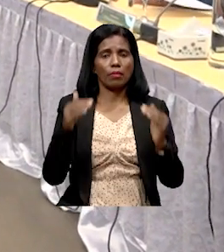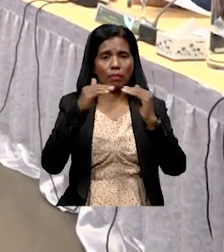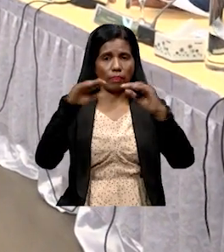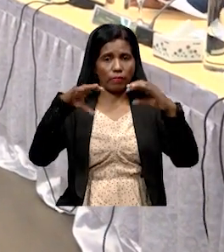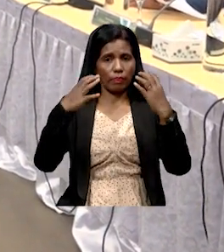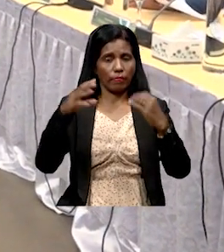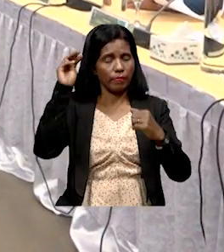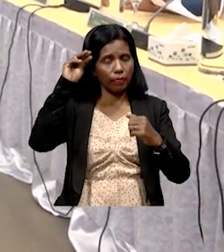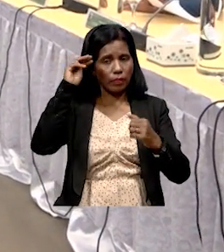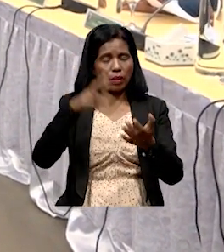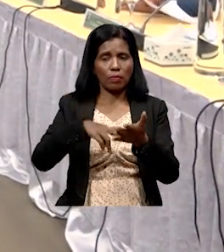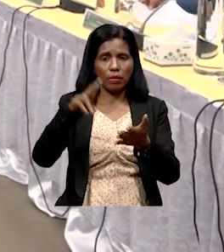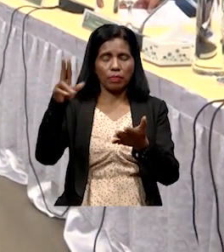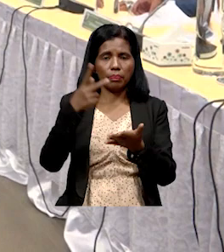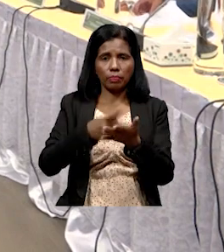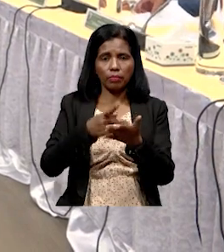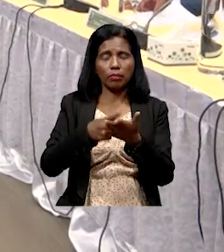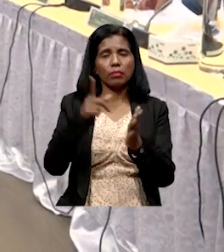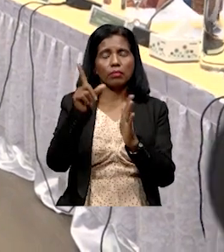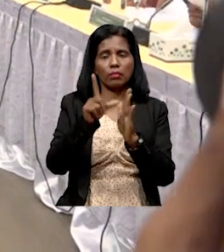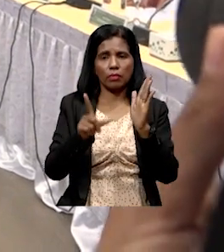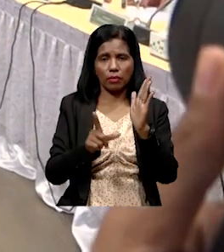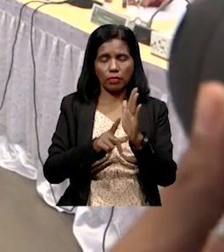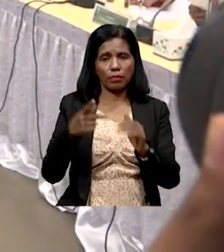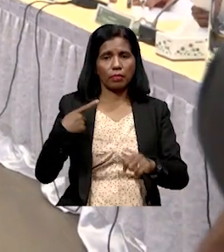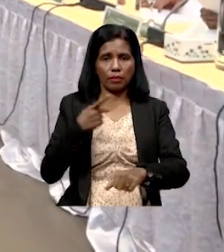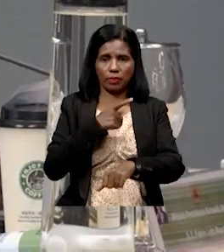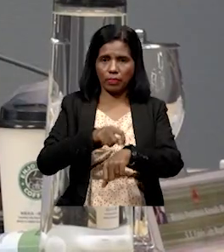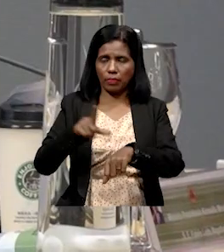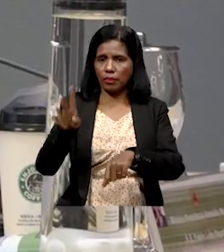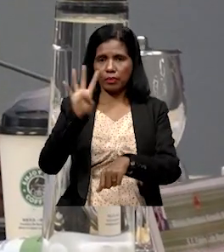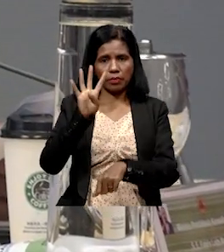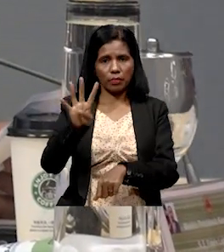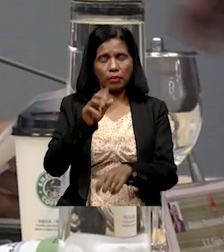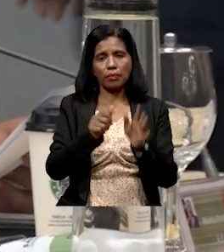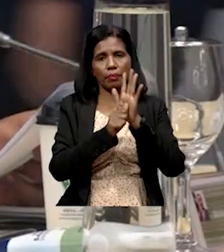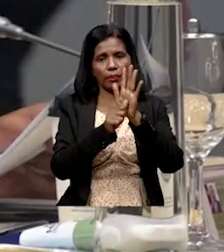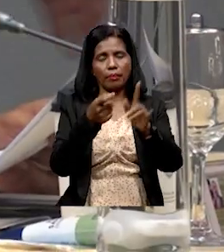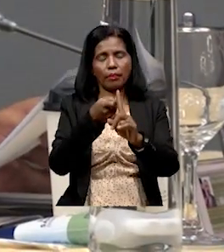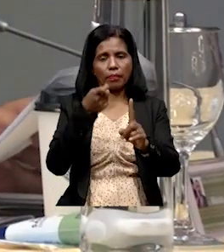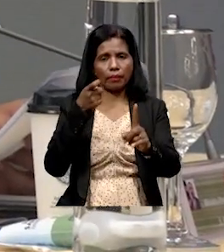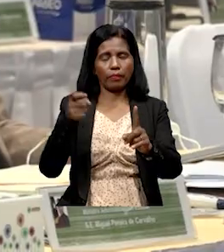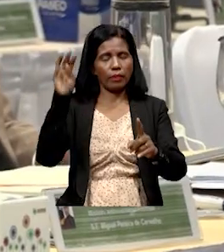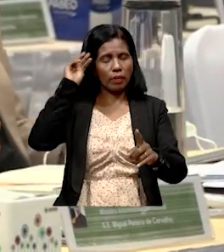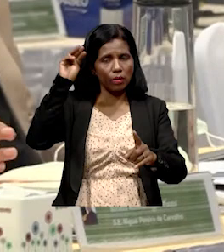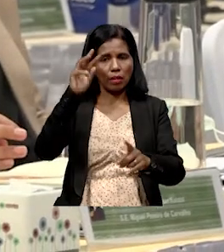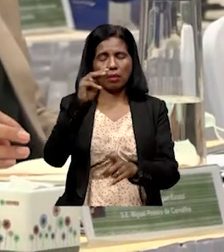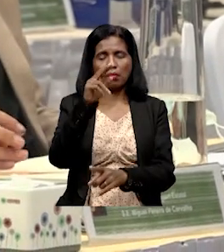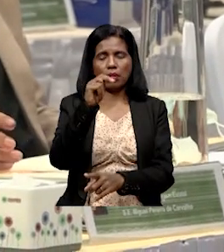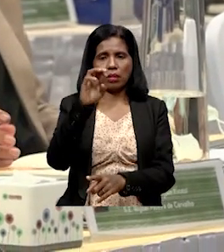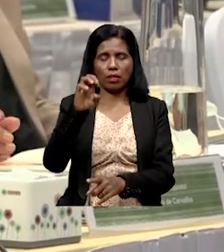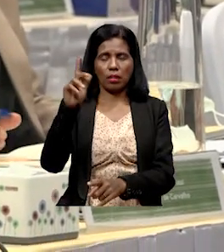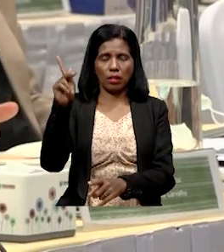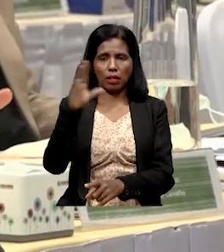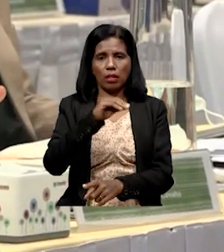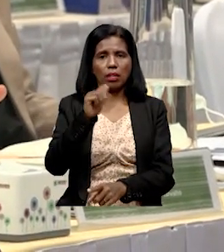né, aprovamos projeto proposta resolução Parlamento Nacional Nian HAT, nebe apresenta Husi, Ministra Negócio Estrangeiro na Cooperação